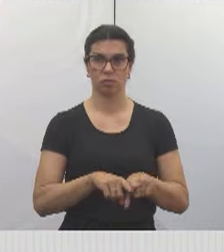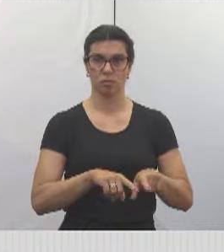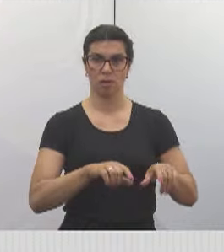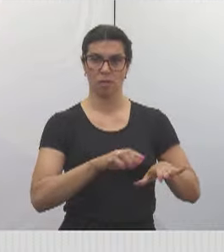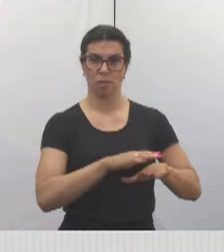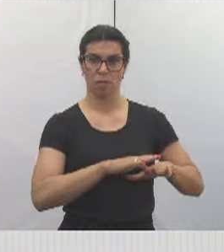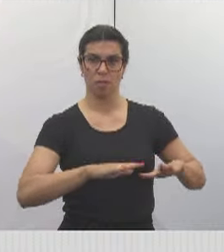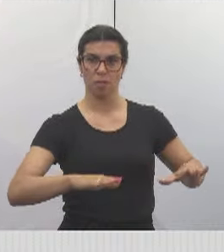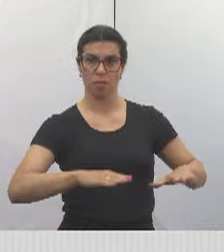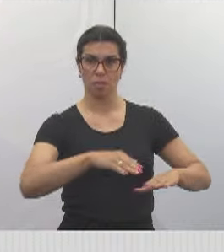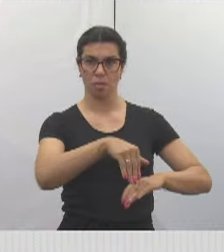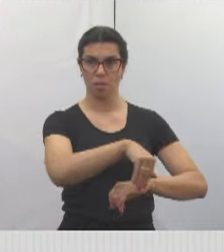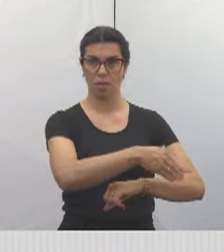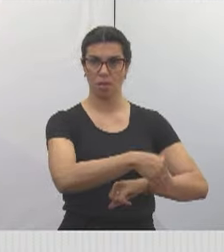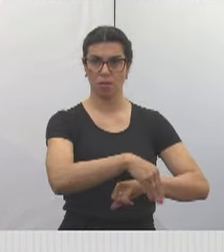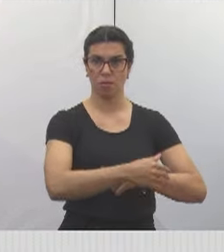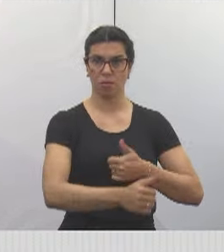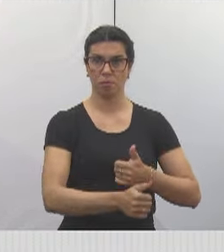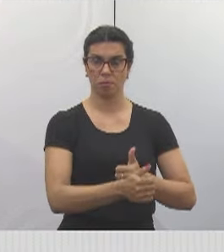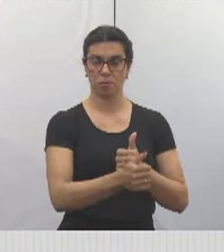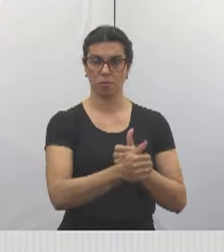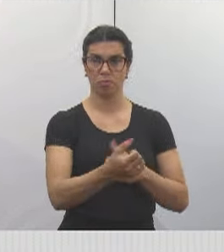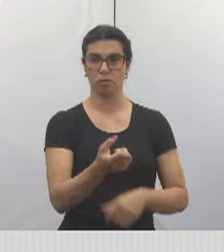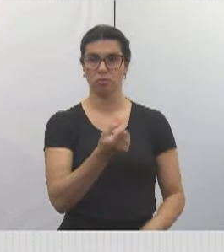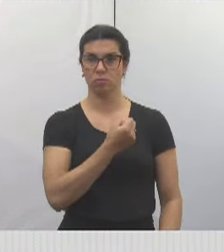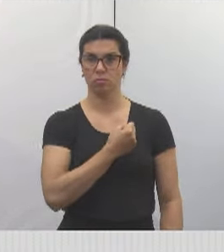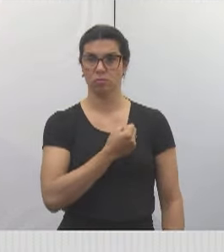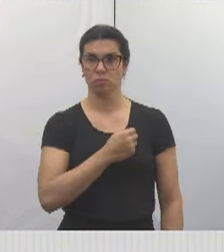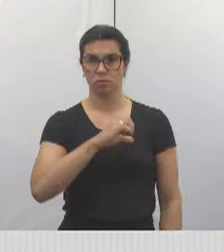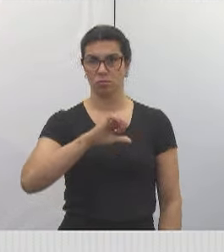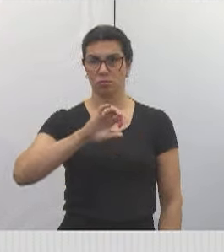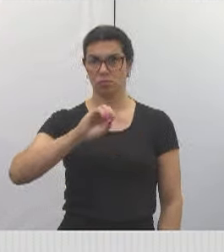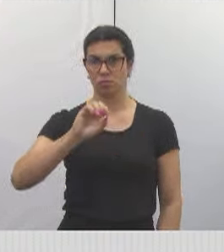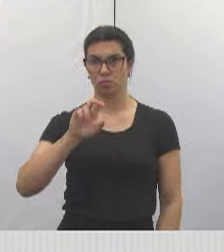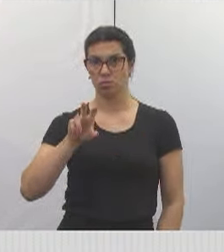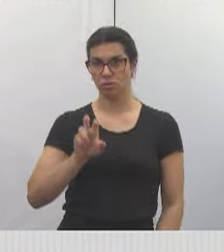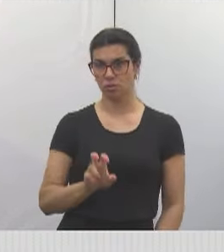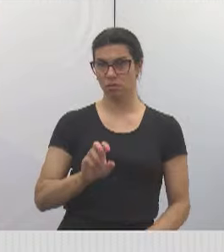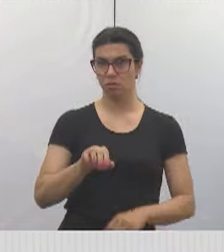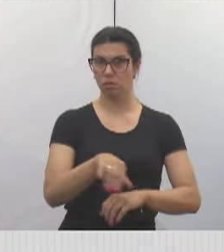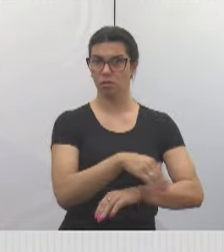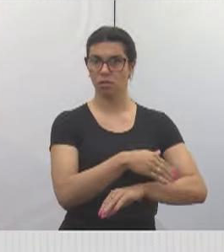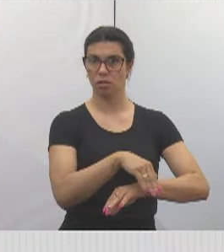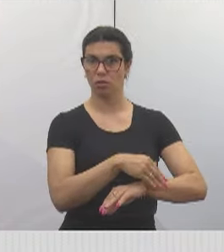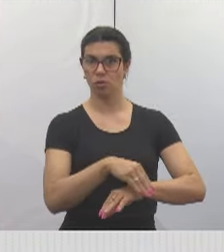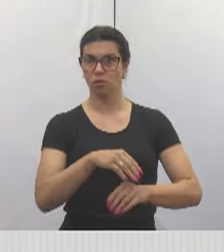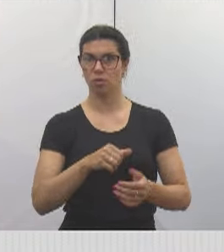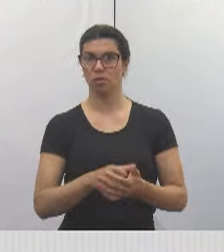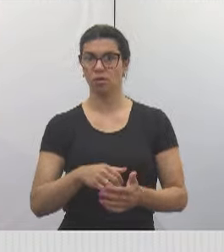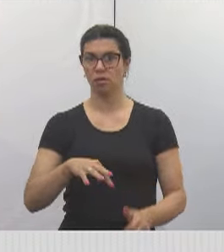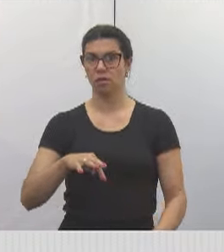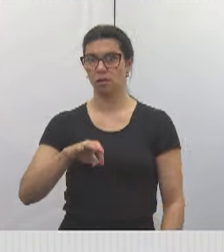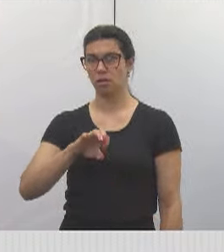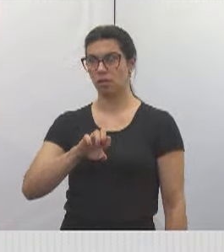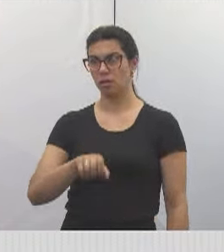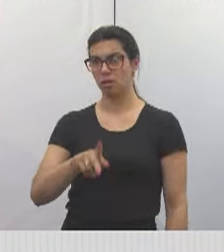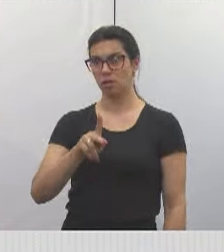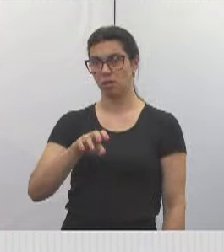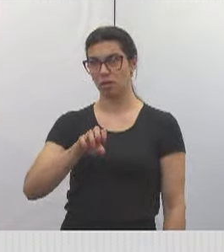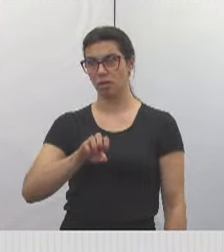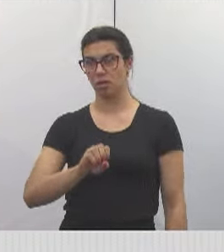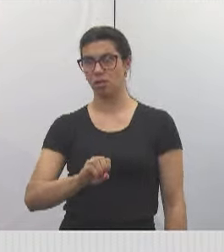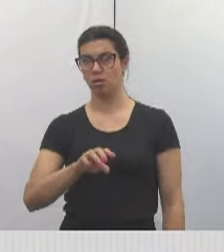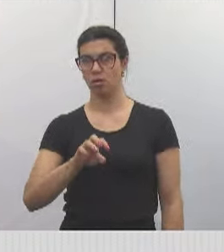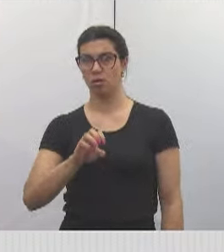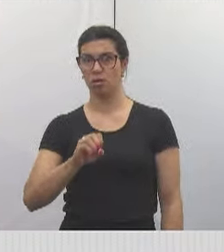pavimentação em frente ao número 905, na rua Taquiota, no bairro Parque Meia